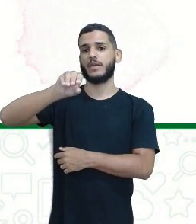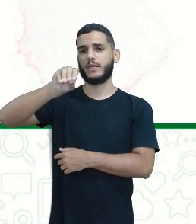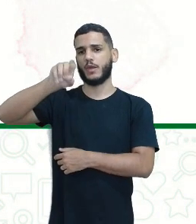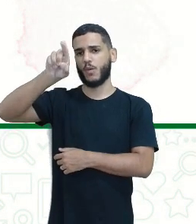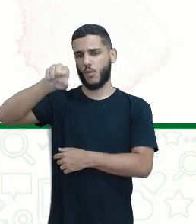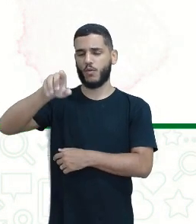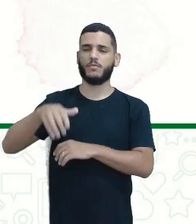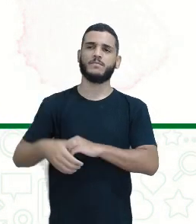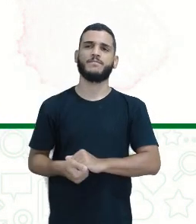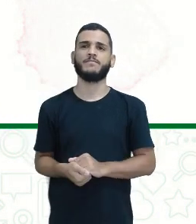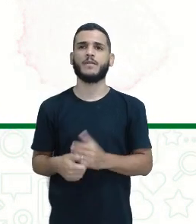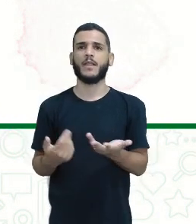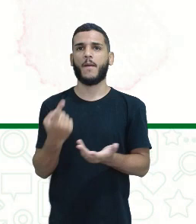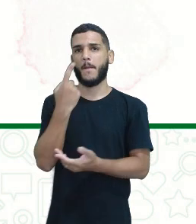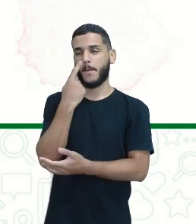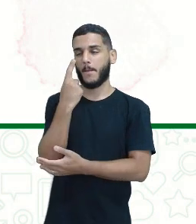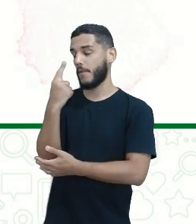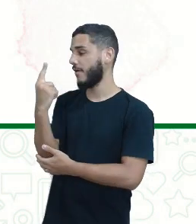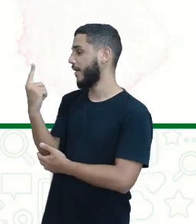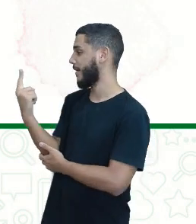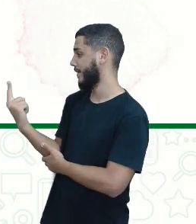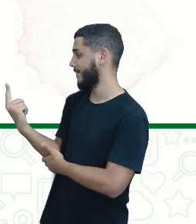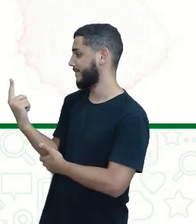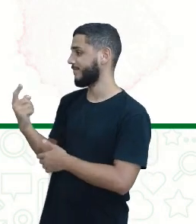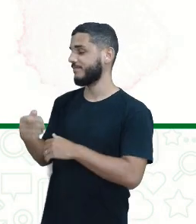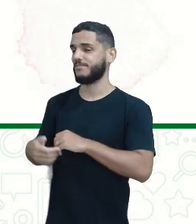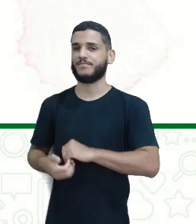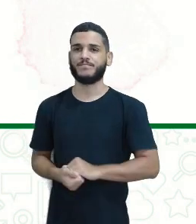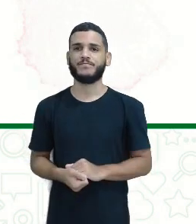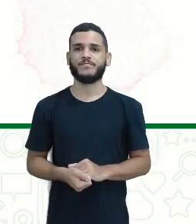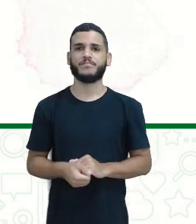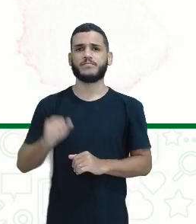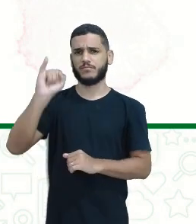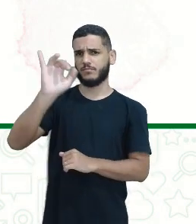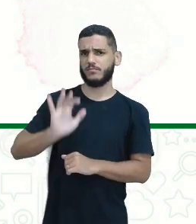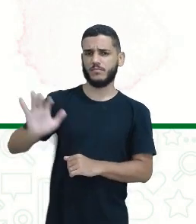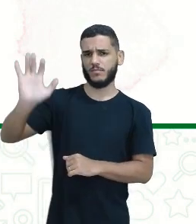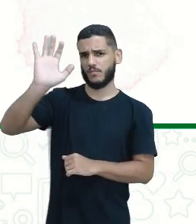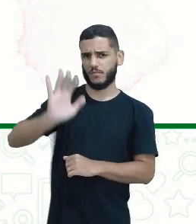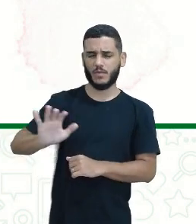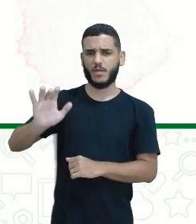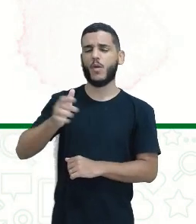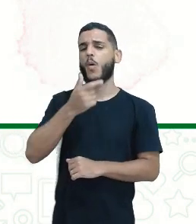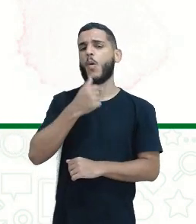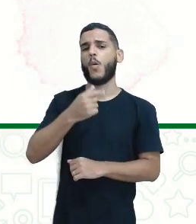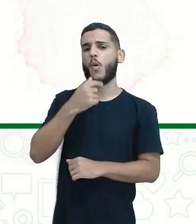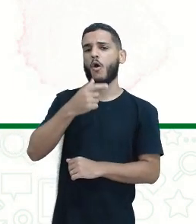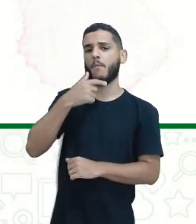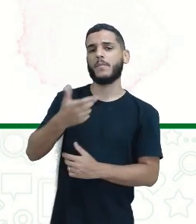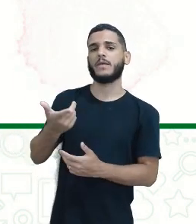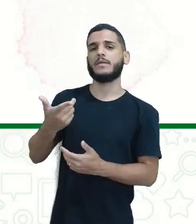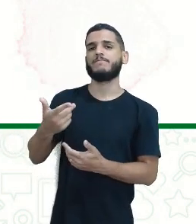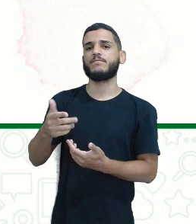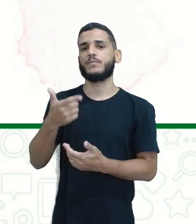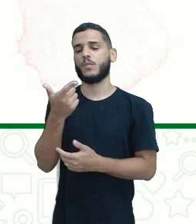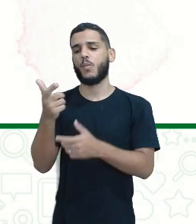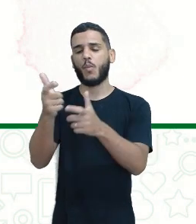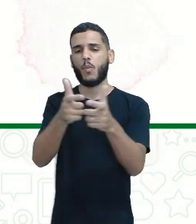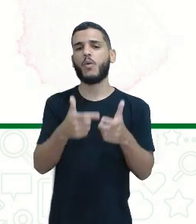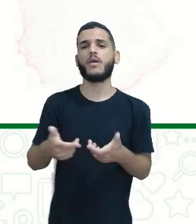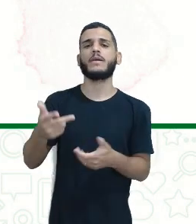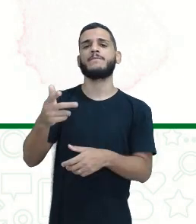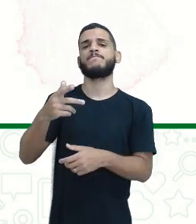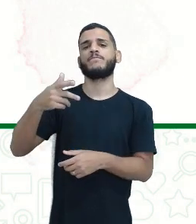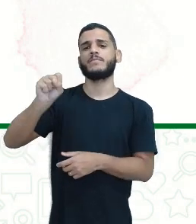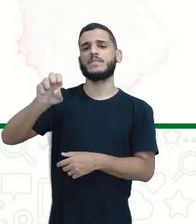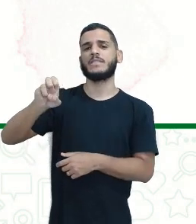griot. Observe essa imagem. Essa imagem é de um griot lá do Senegal. Ela é